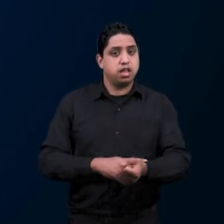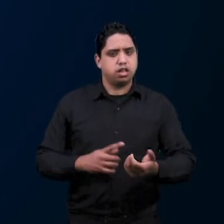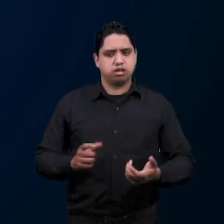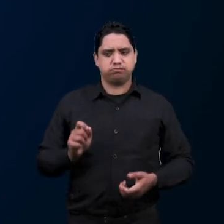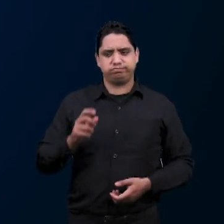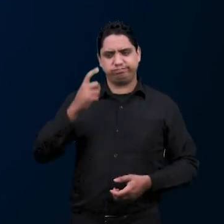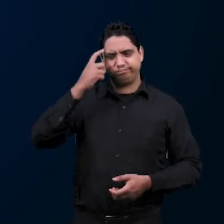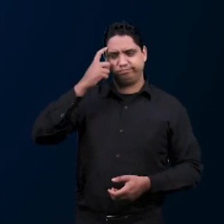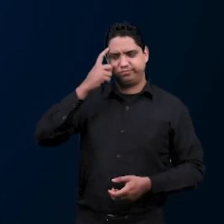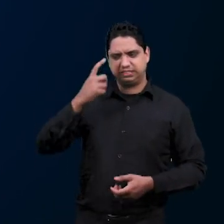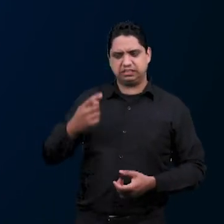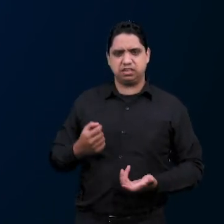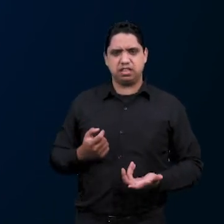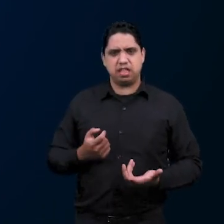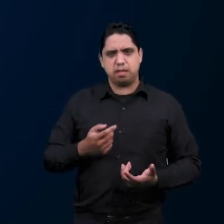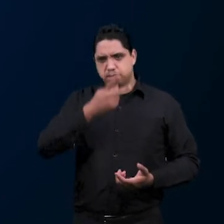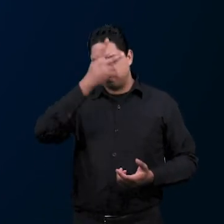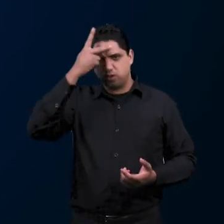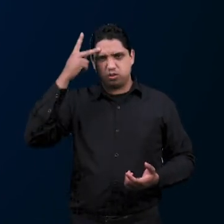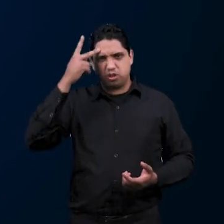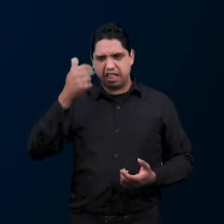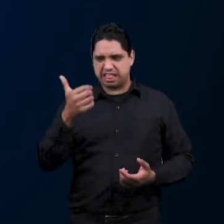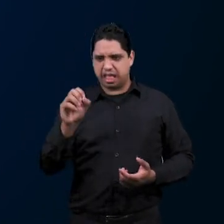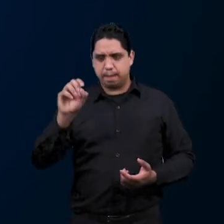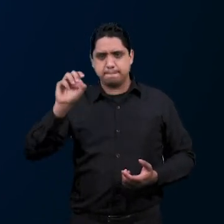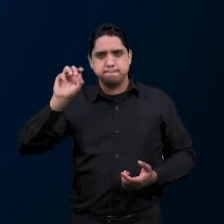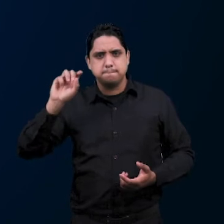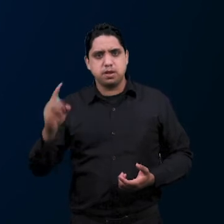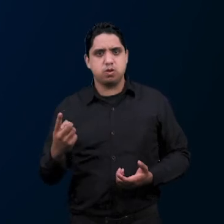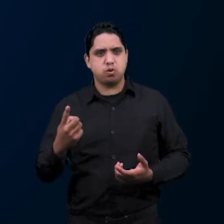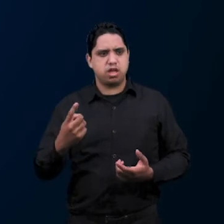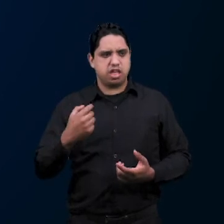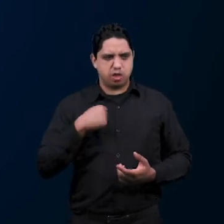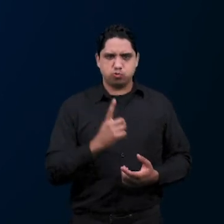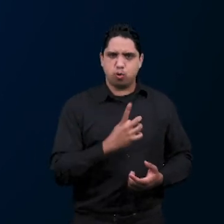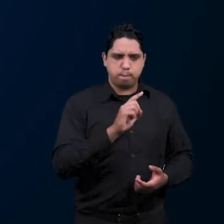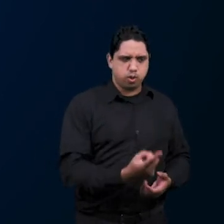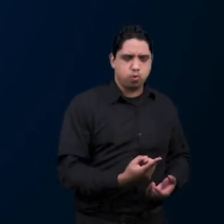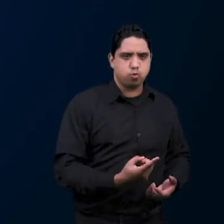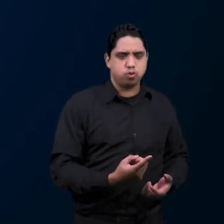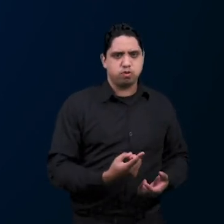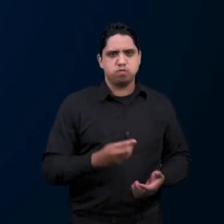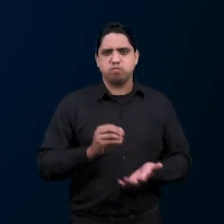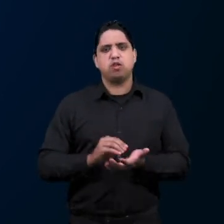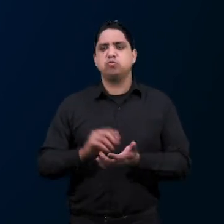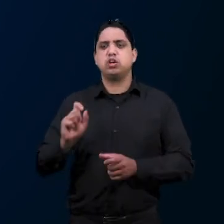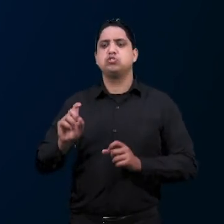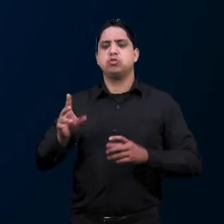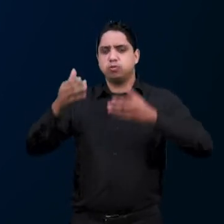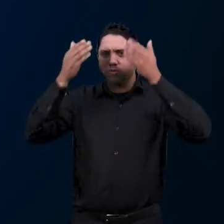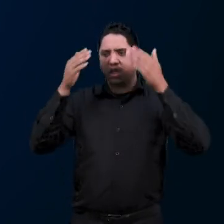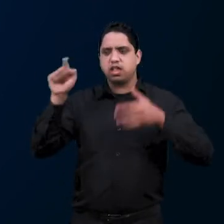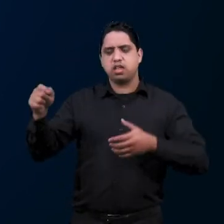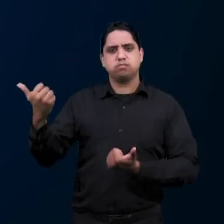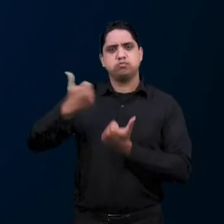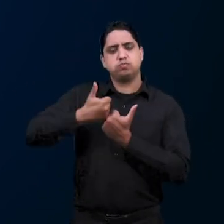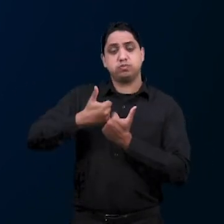olhos. E disse: 10 milhares deram a Davi, e a mim somente milhares? Na verdade, que lhe falta, senão só o